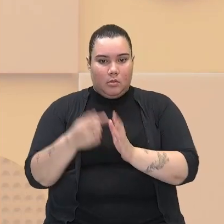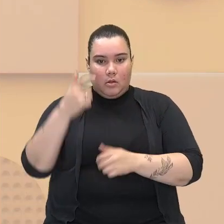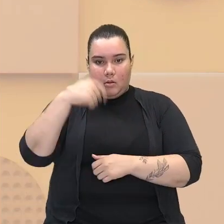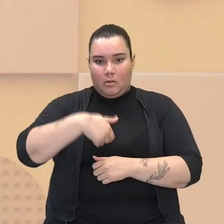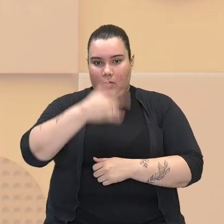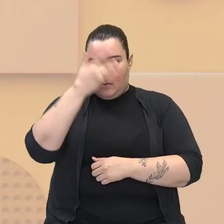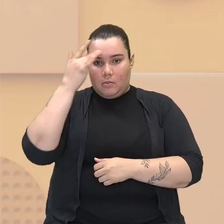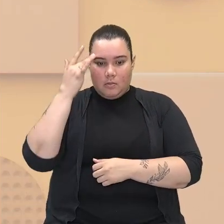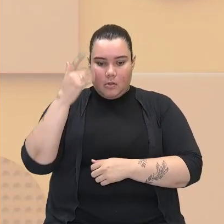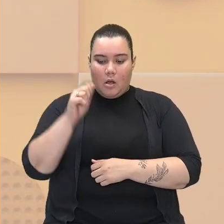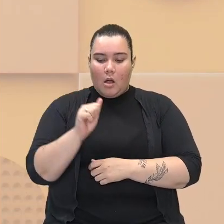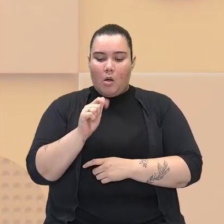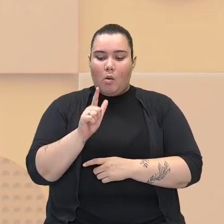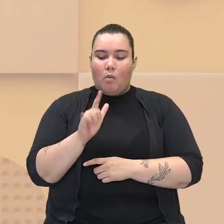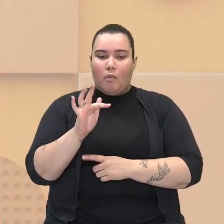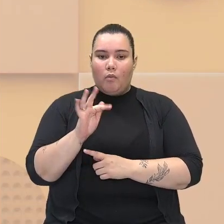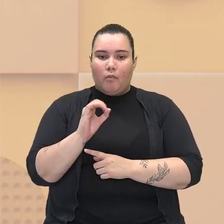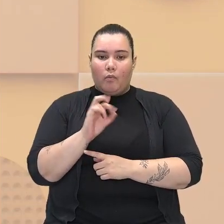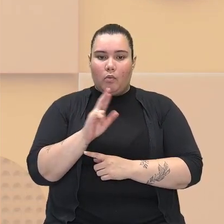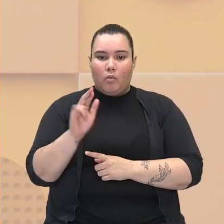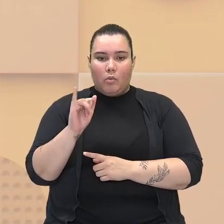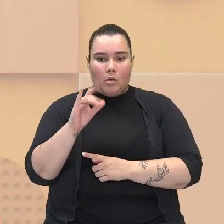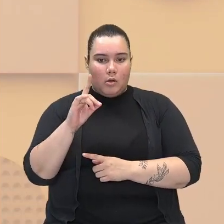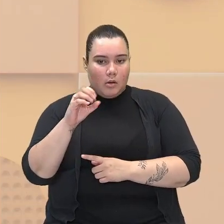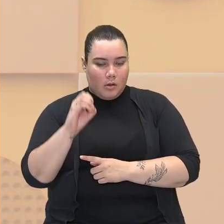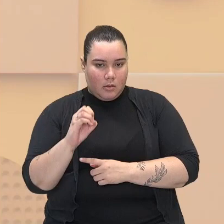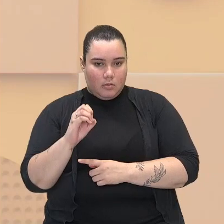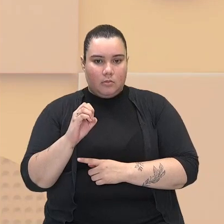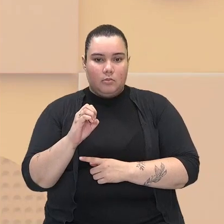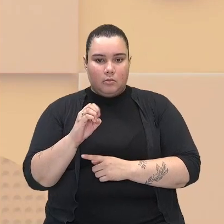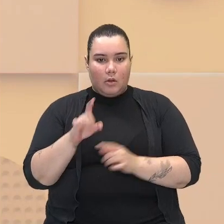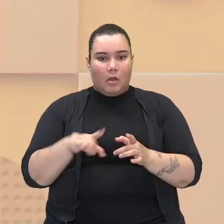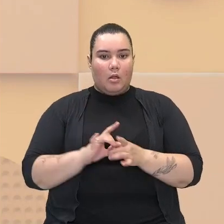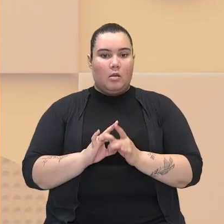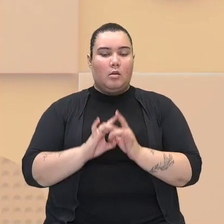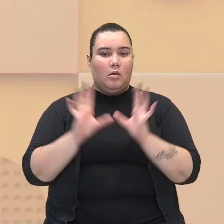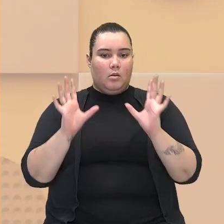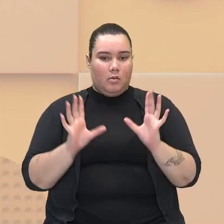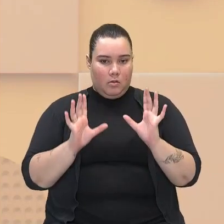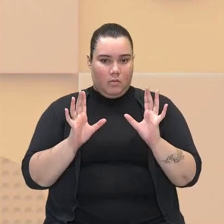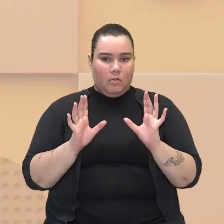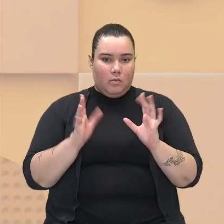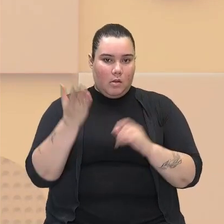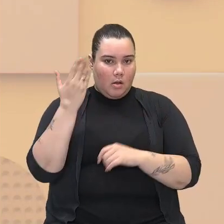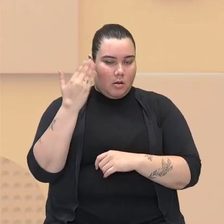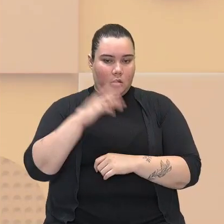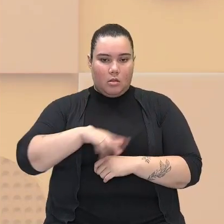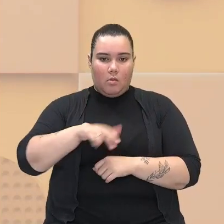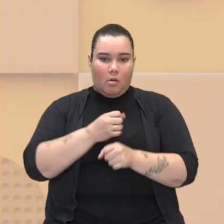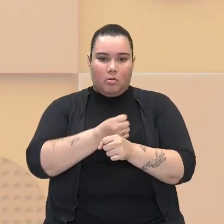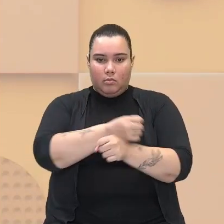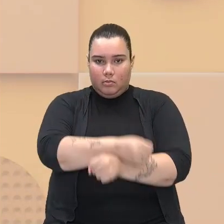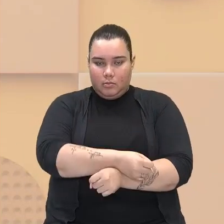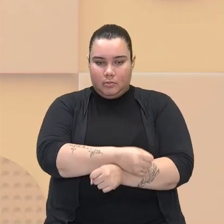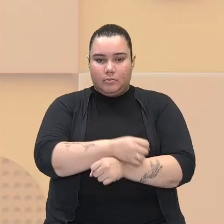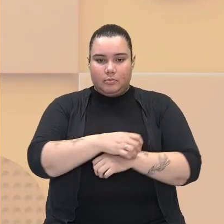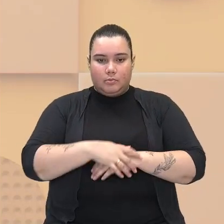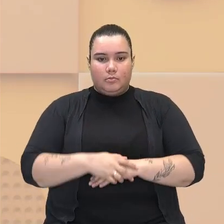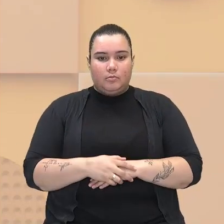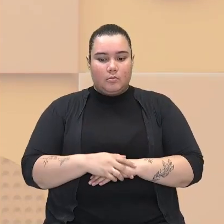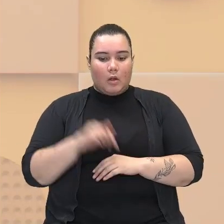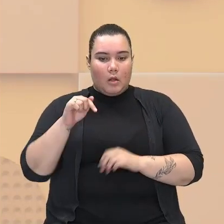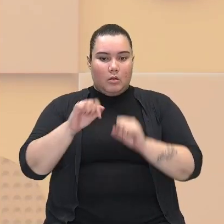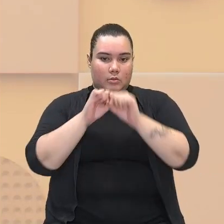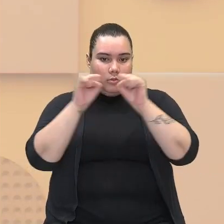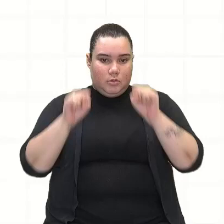pessoa alforriada. Ele agora tornava-se livre, não era mais propriedade do seu senhor. E esse